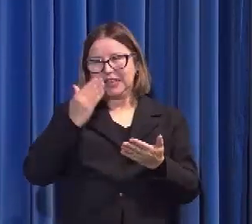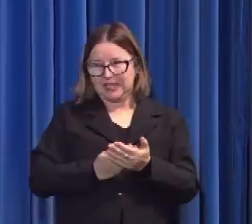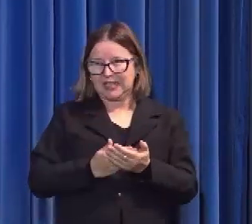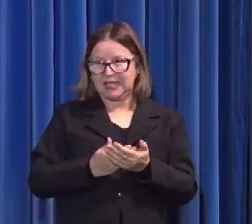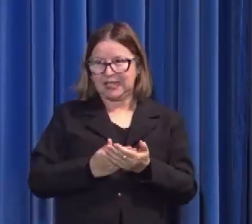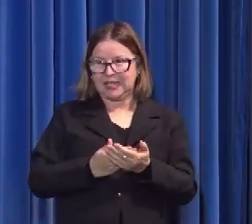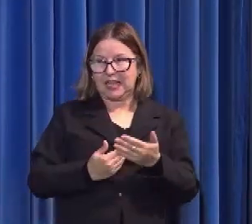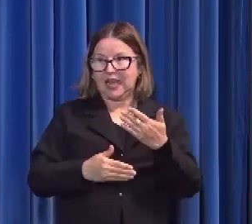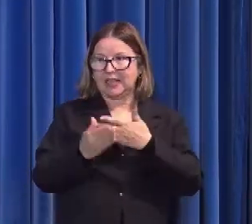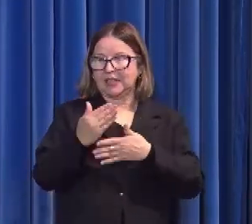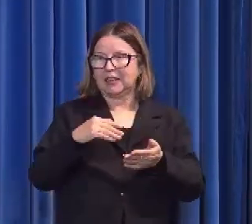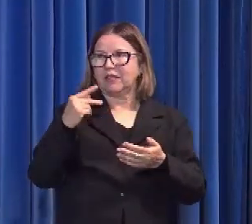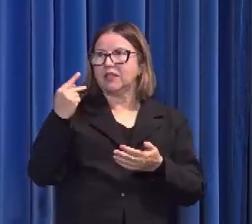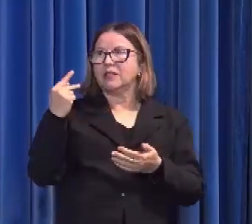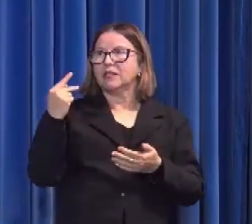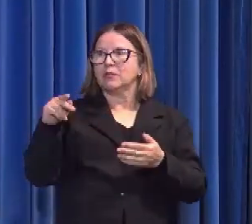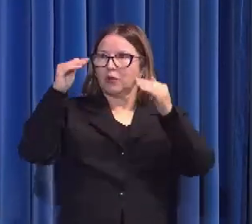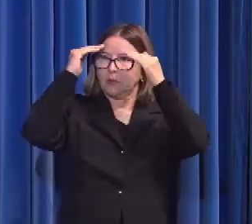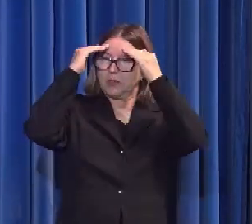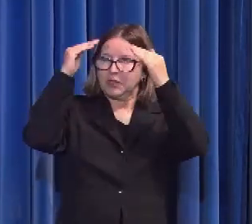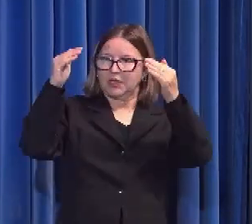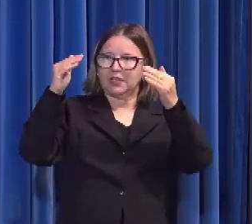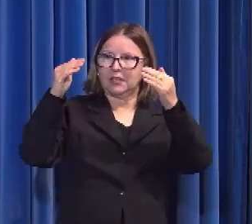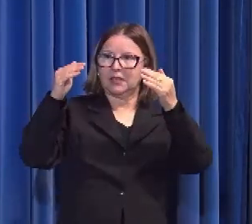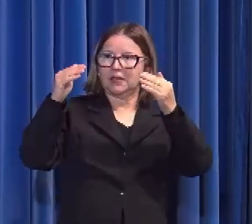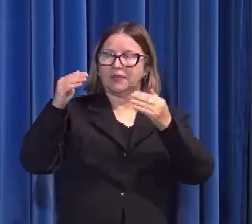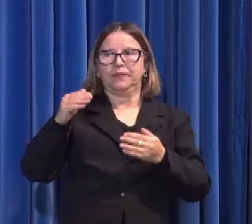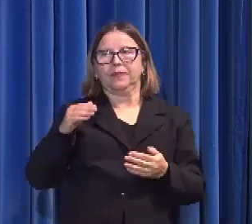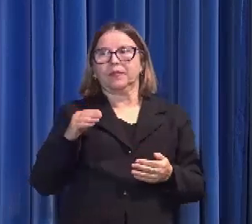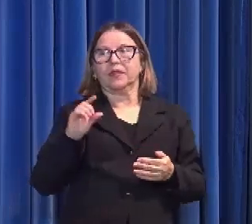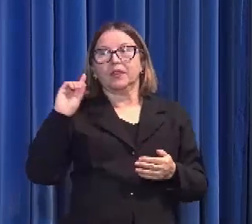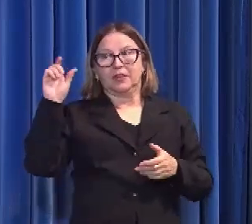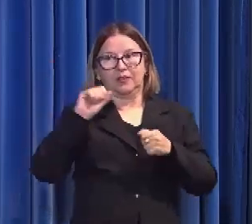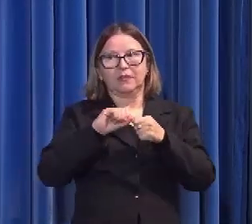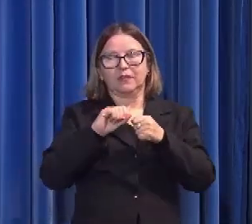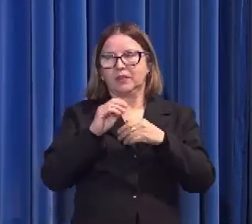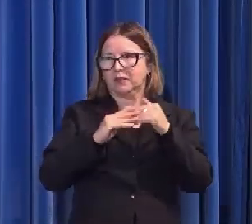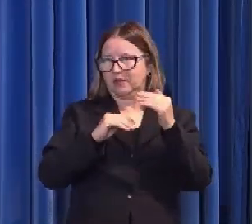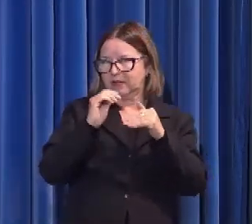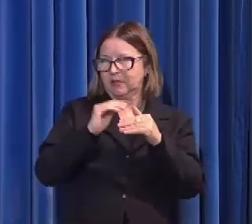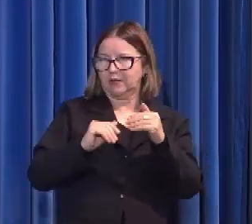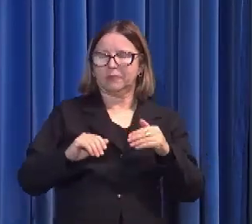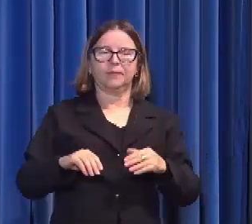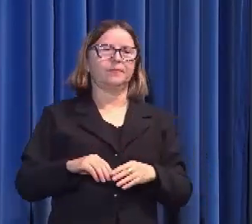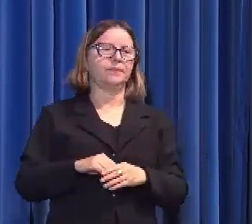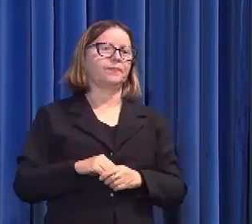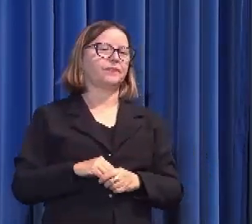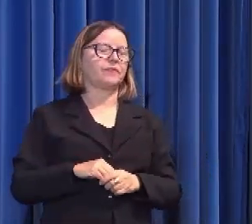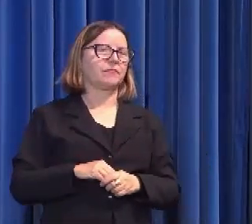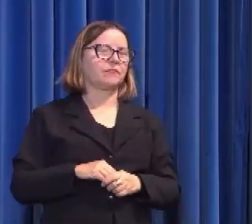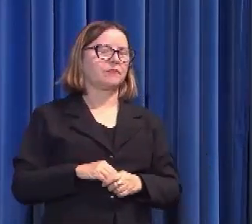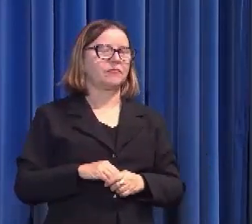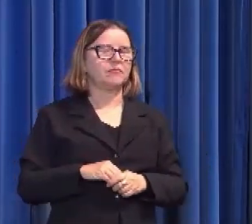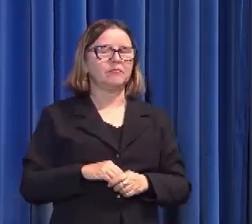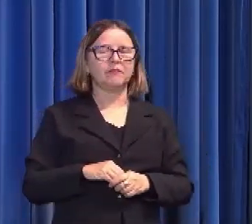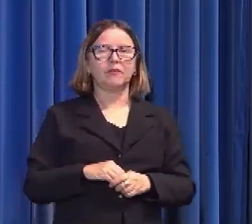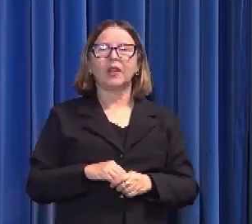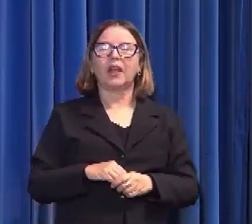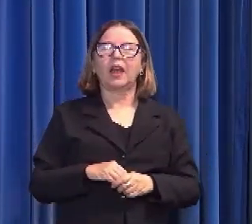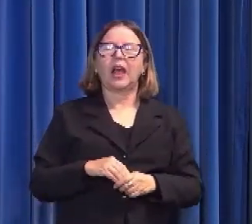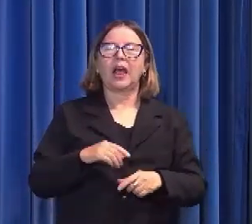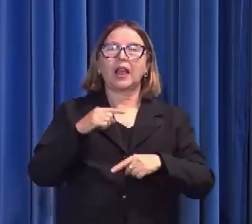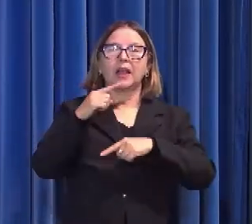temor só Deus sabe como mexer nesse negócio Oi eu voltei lá